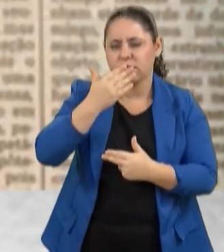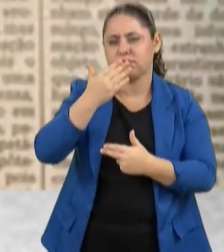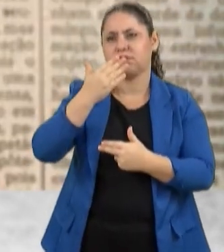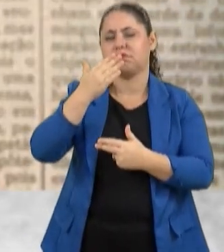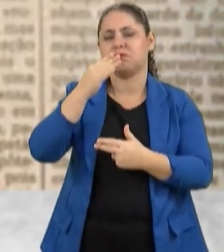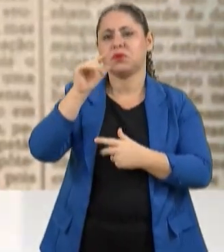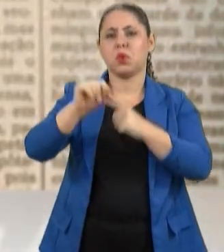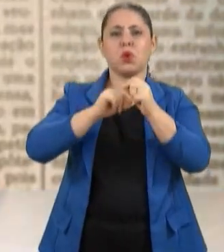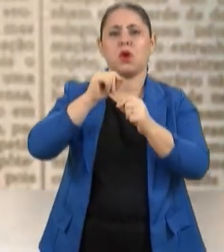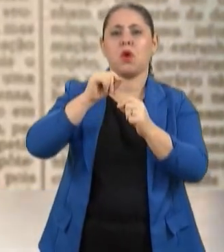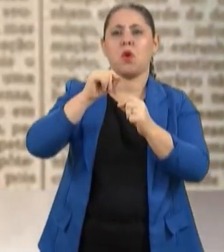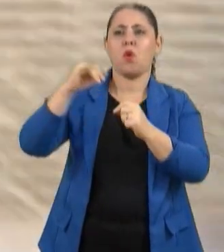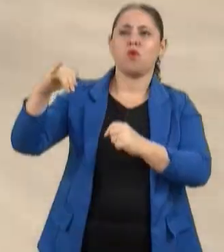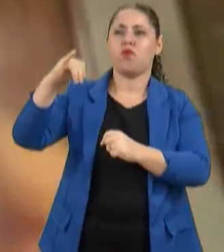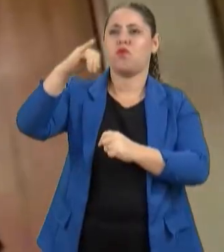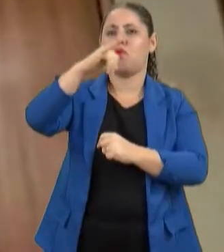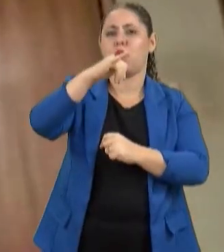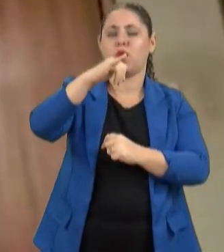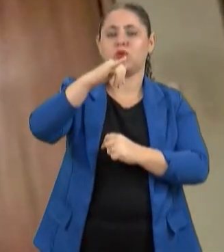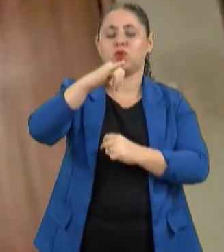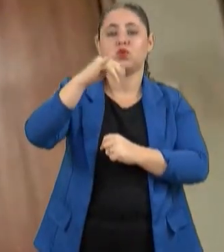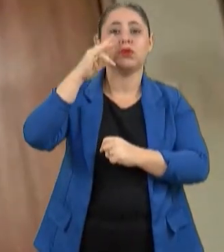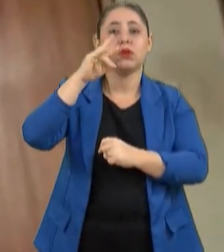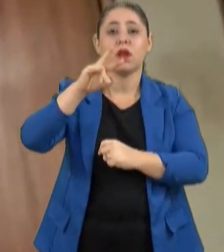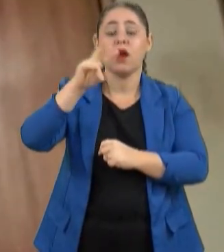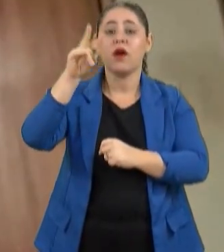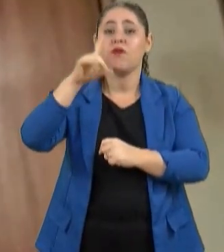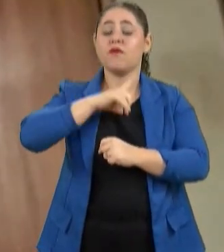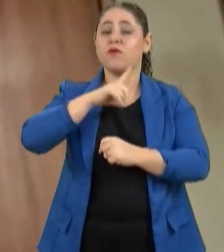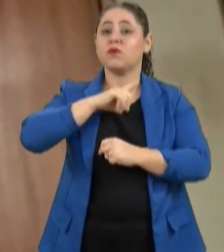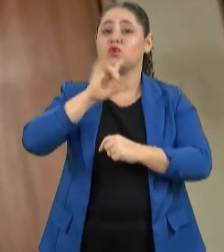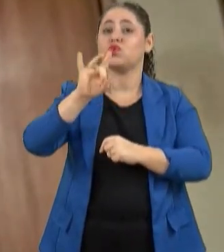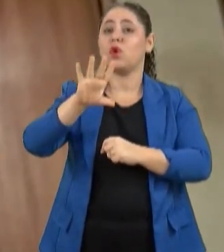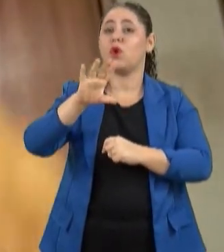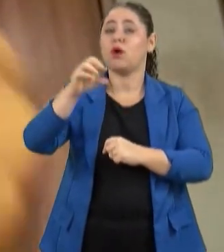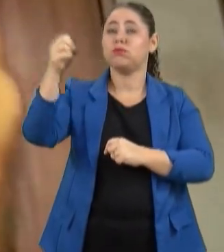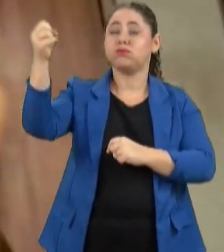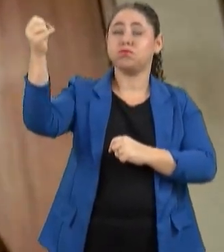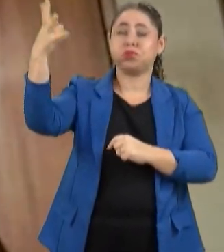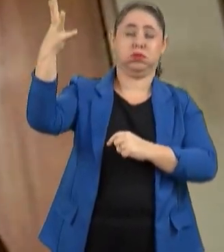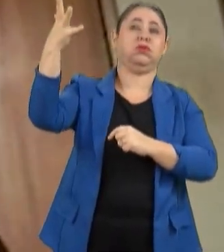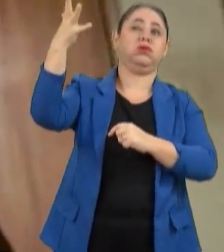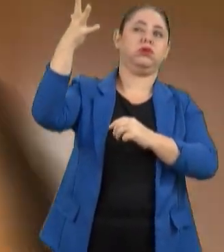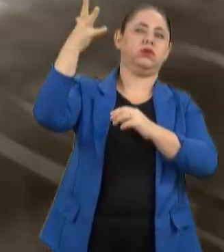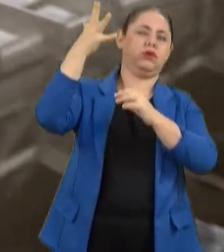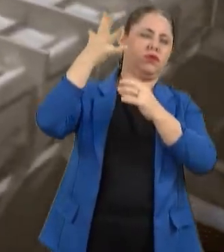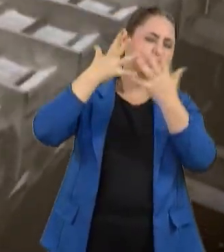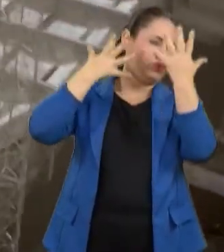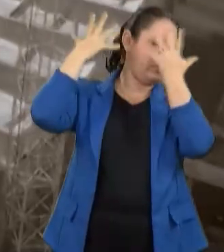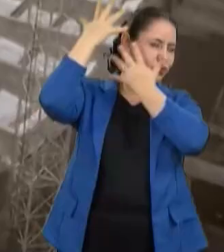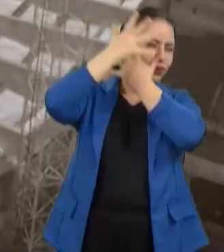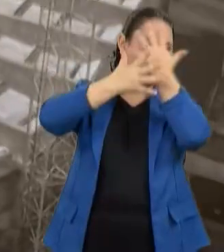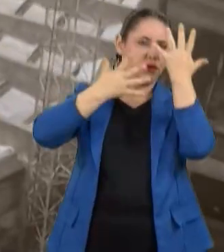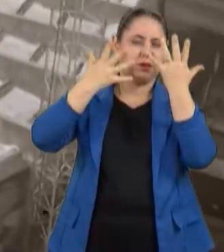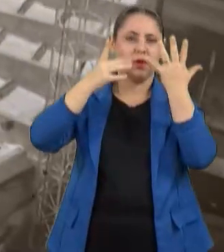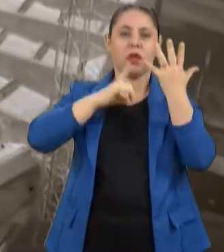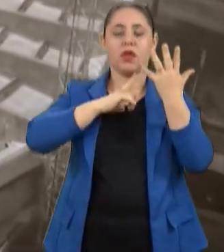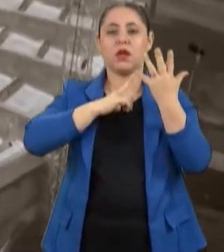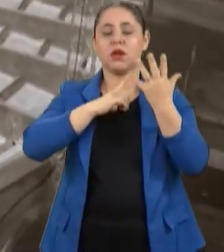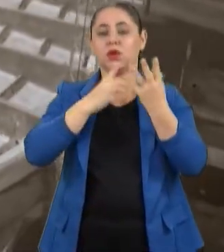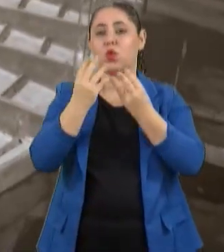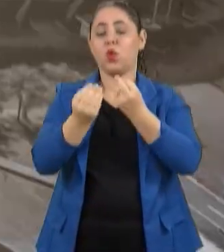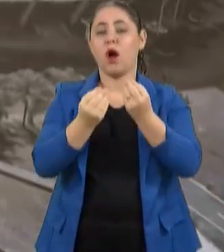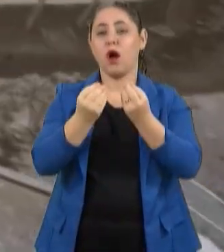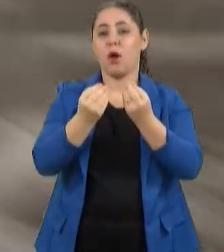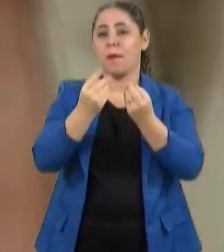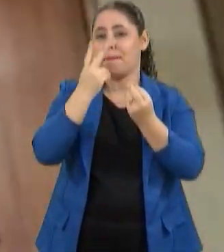era nave ou um avião, só dava para ver muito claramente aquele clarão, como se